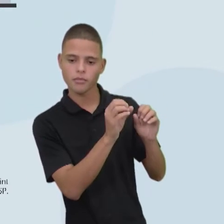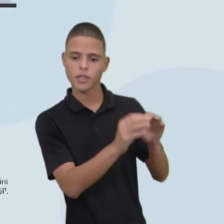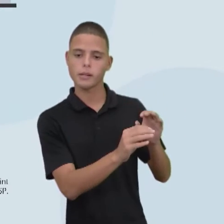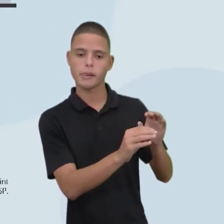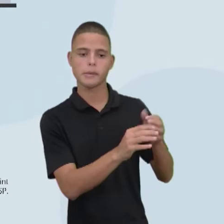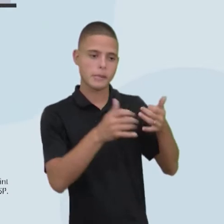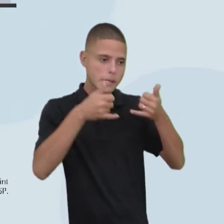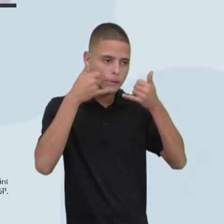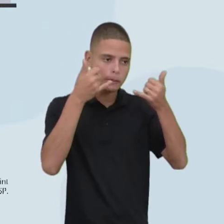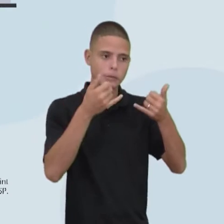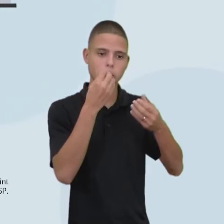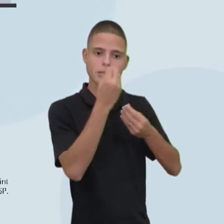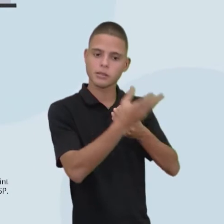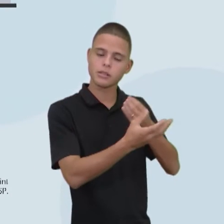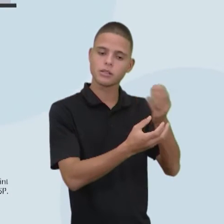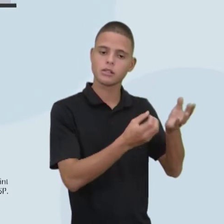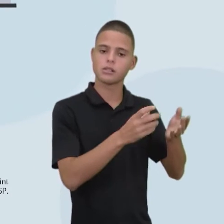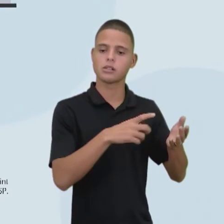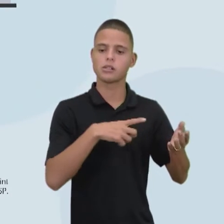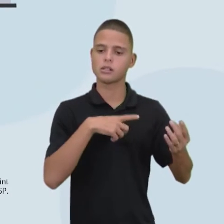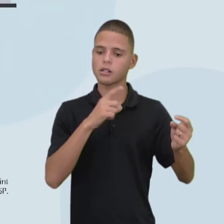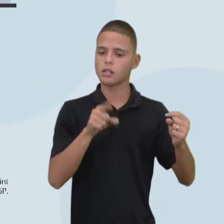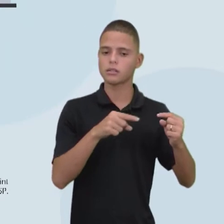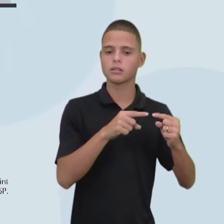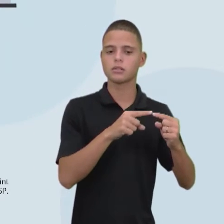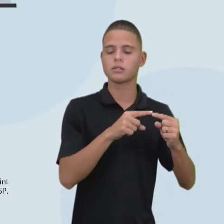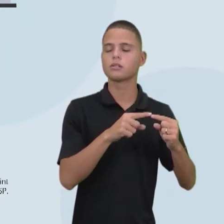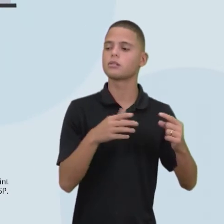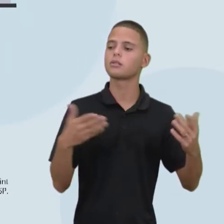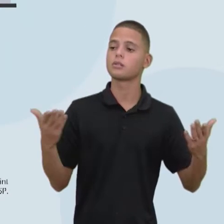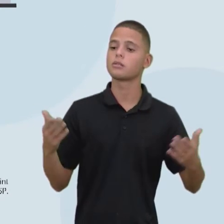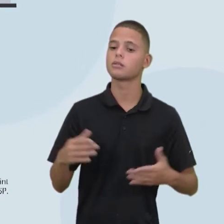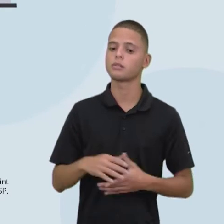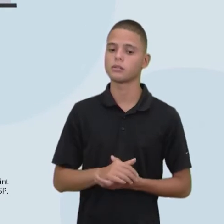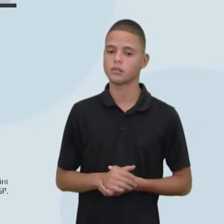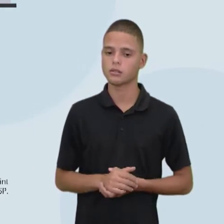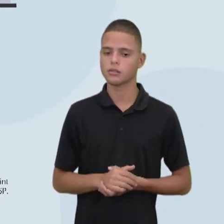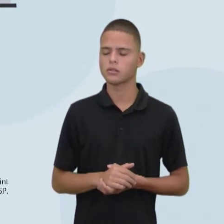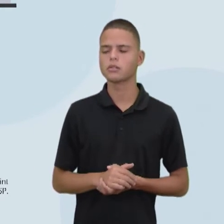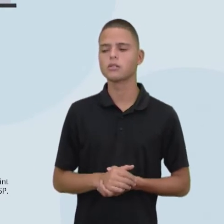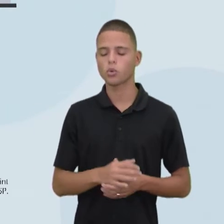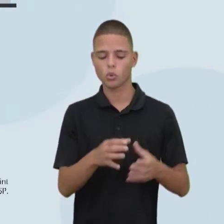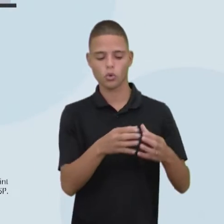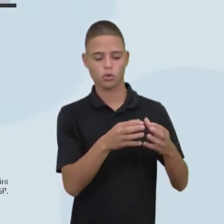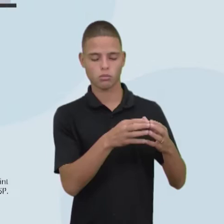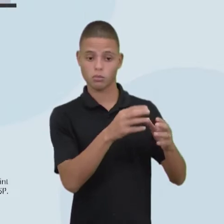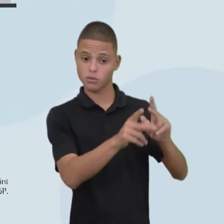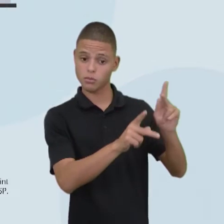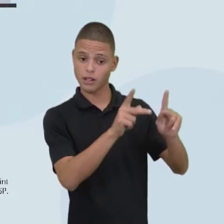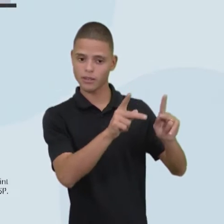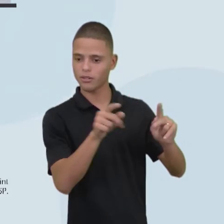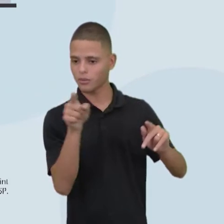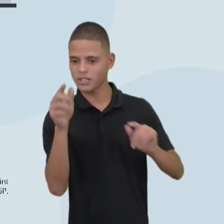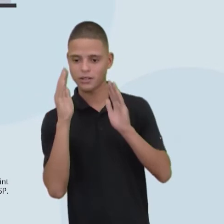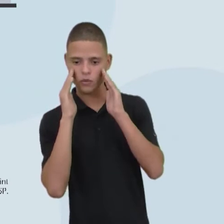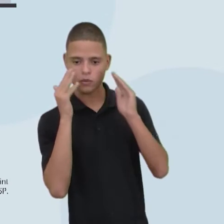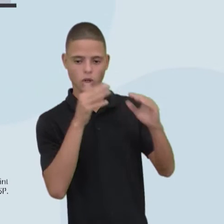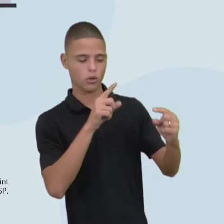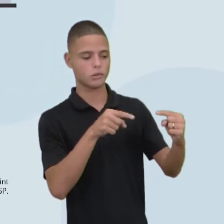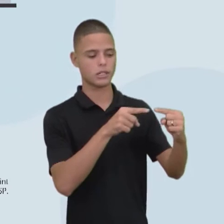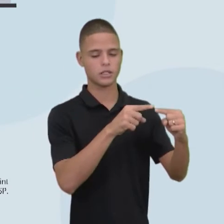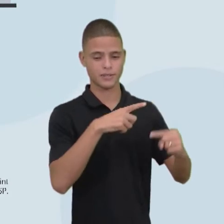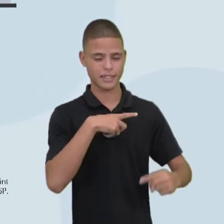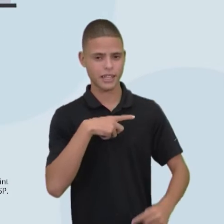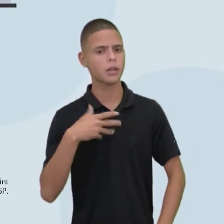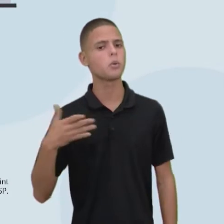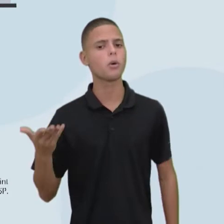realmente informativo? Ele tem uma intencionalidade? Qual é essa intencionalidade? E para quem? Quem são as pessoas que são destinadas ao nosso